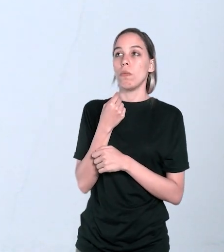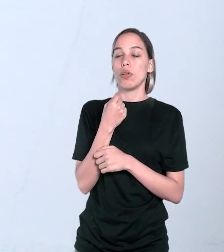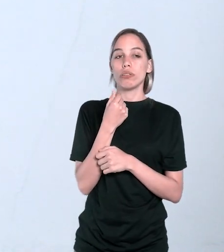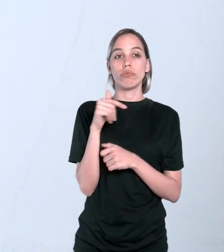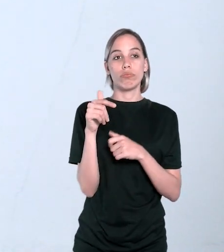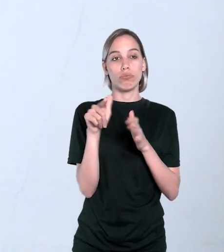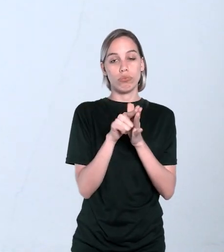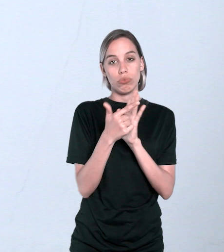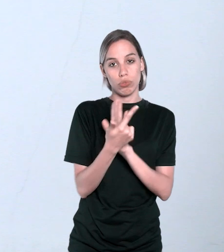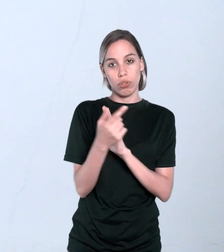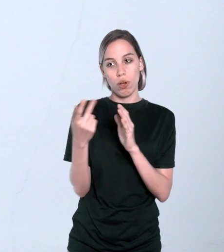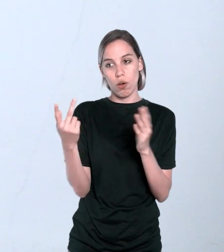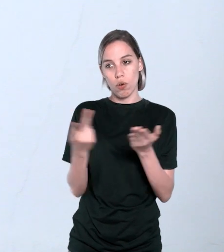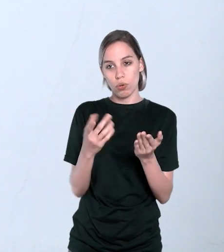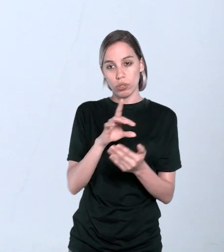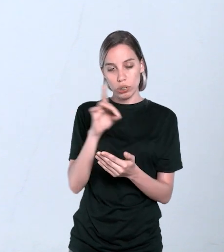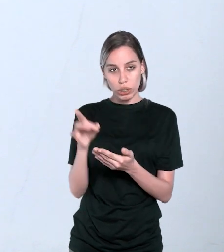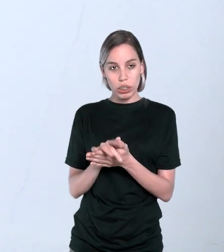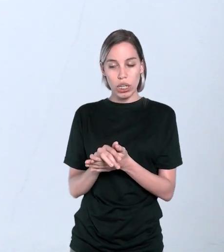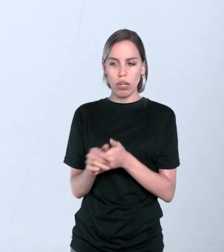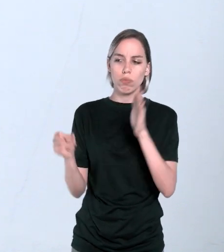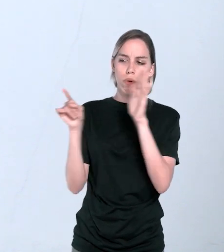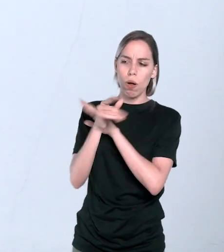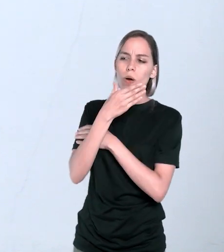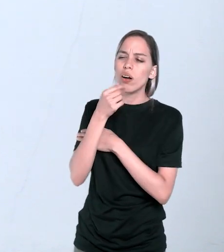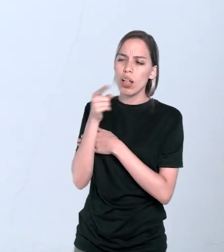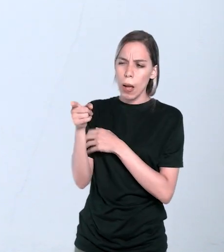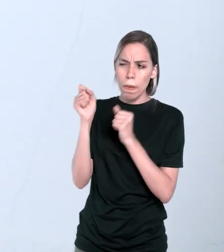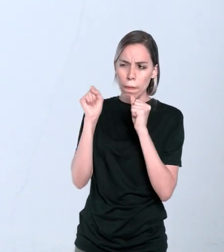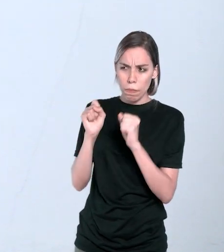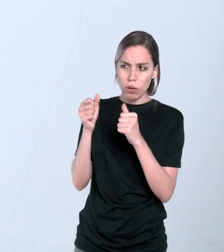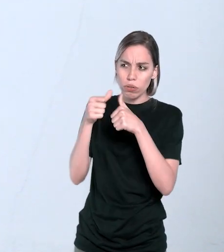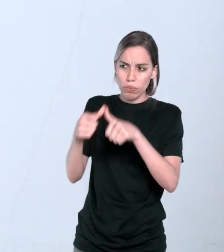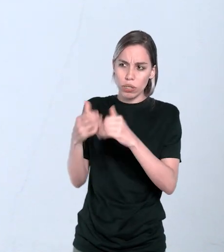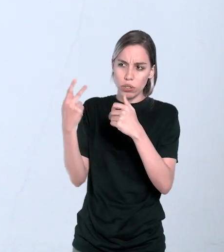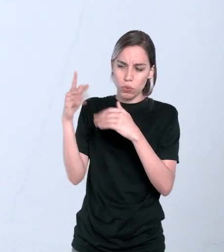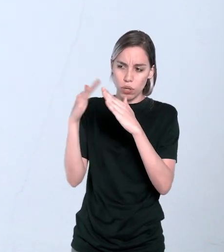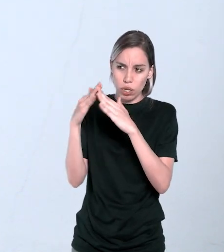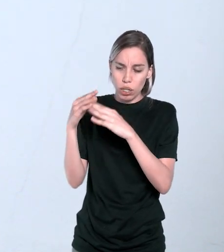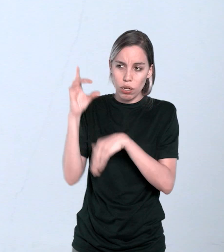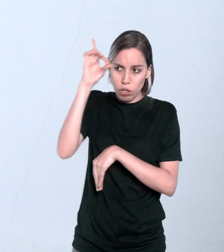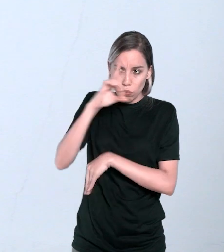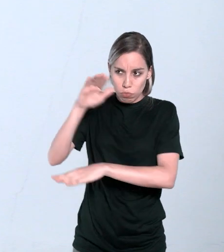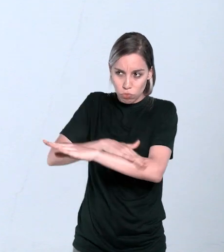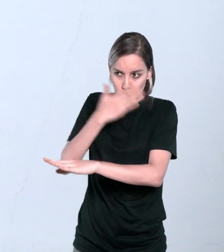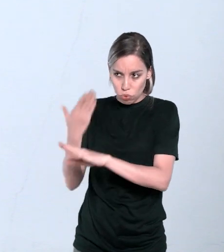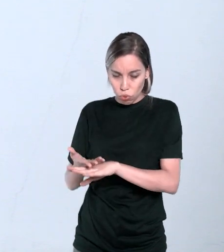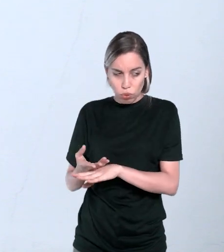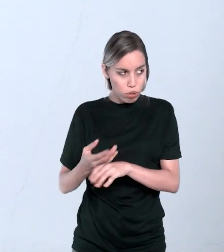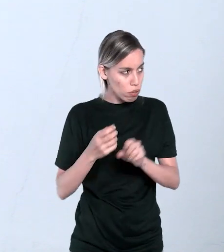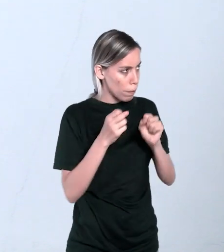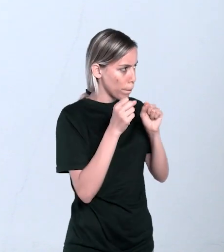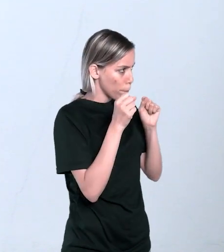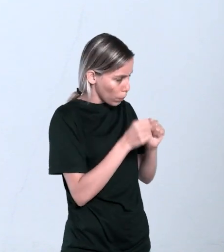Eu falei, vou ficar o dia inteiro na sua casa. Pode? Fui. Um domingo inteiro. E eu descobri que a